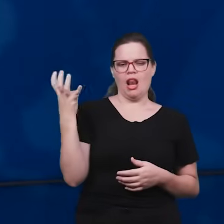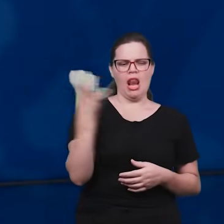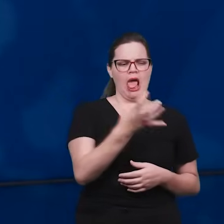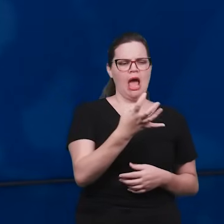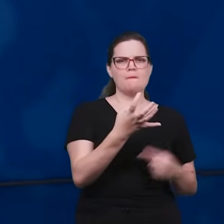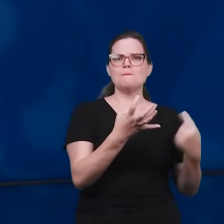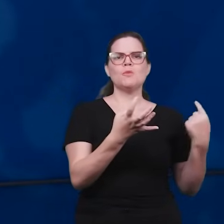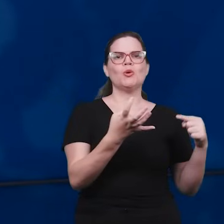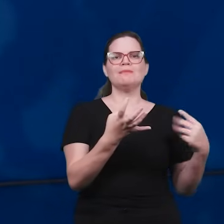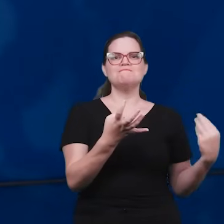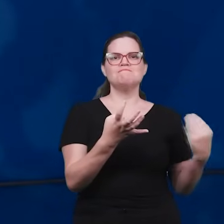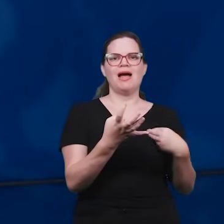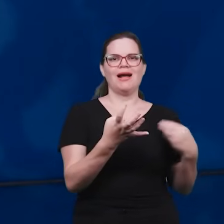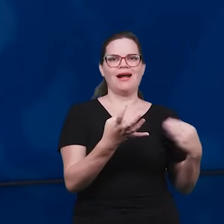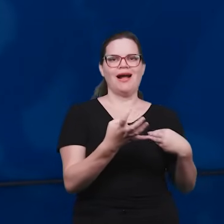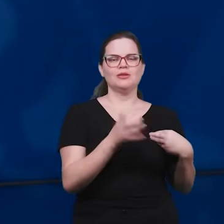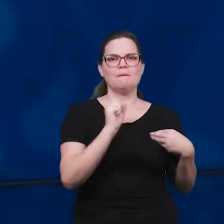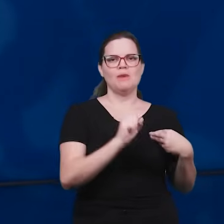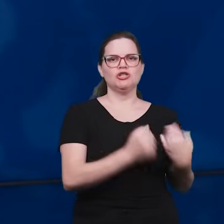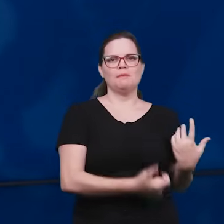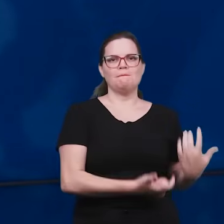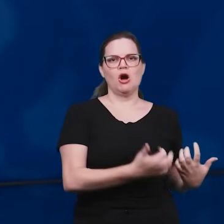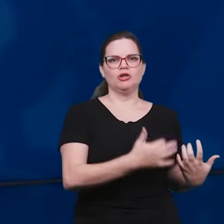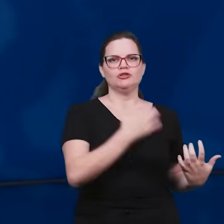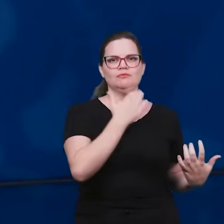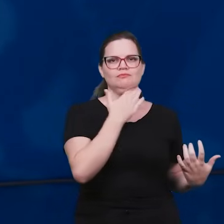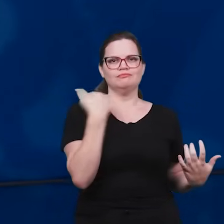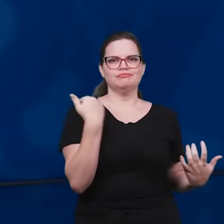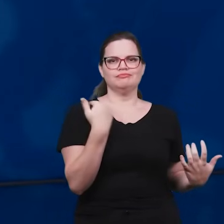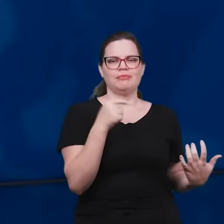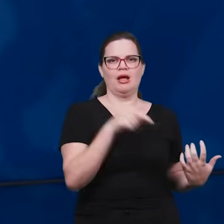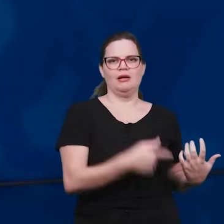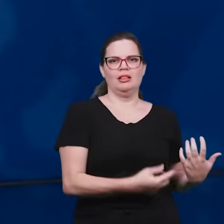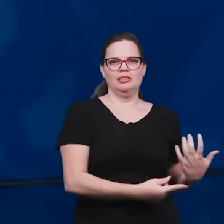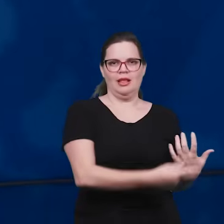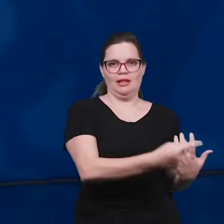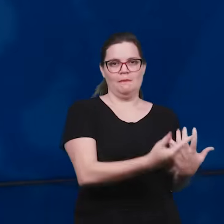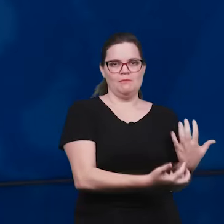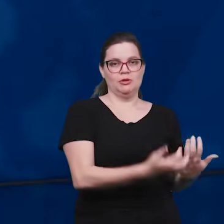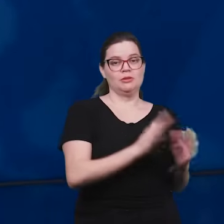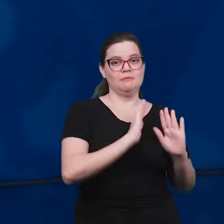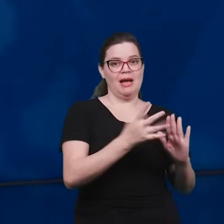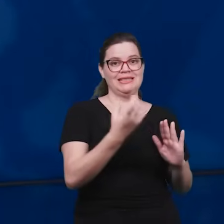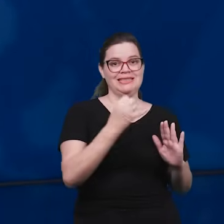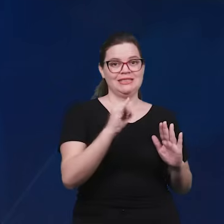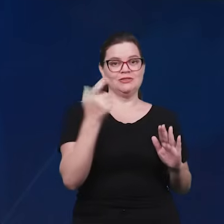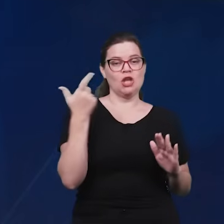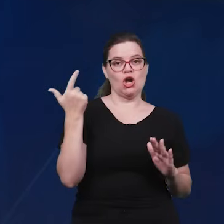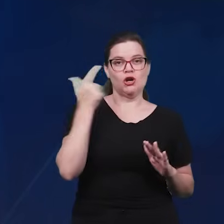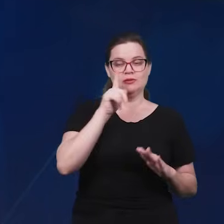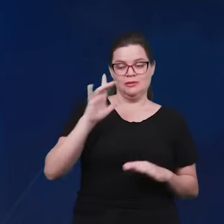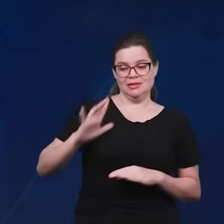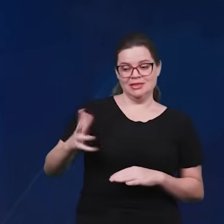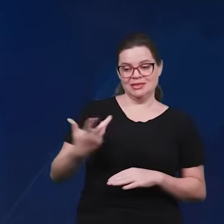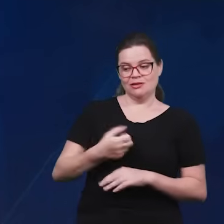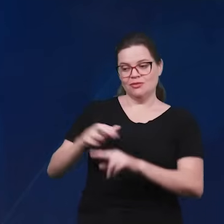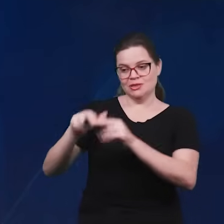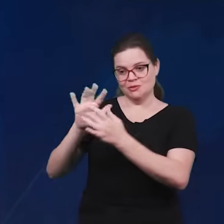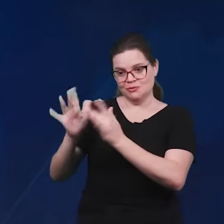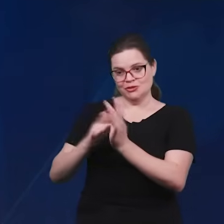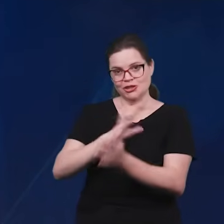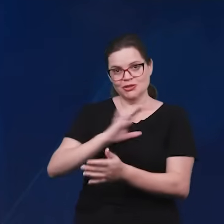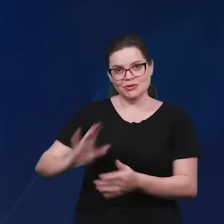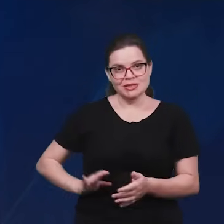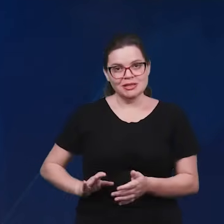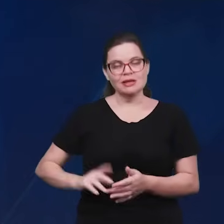morte, mas a salvação em Jesus conduz o homem à vida eterna. Então,